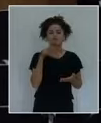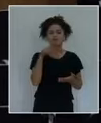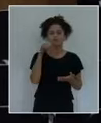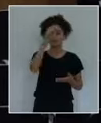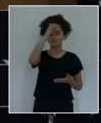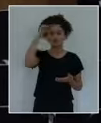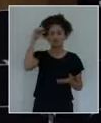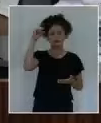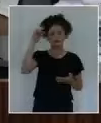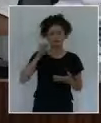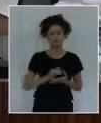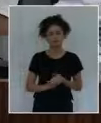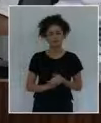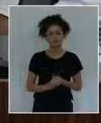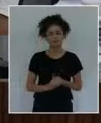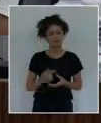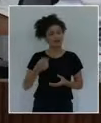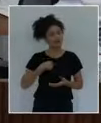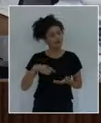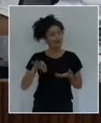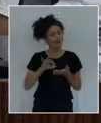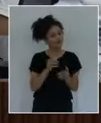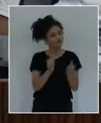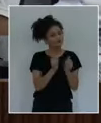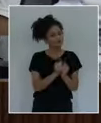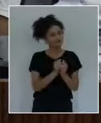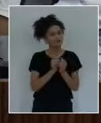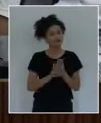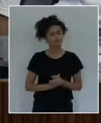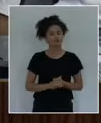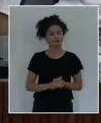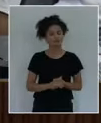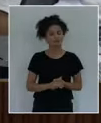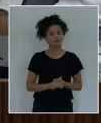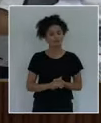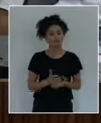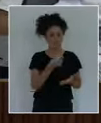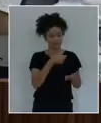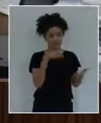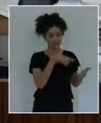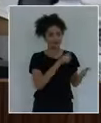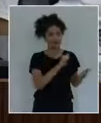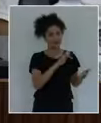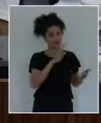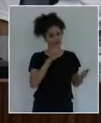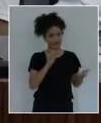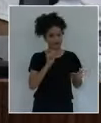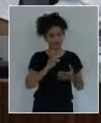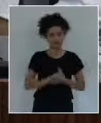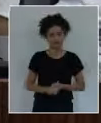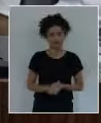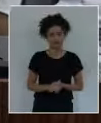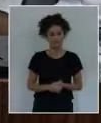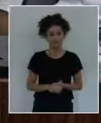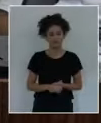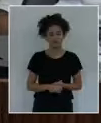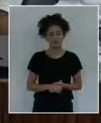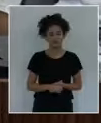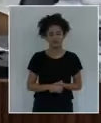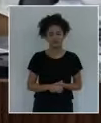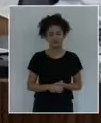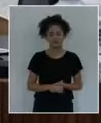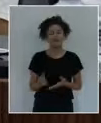Zé Osório, eu assino juntamente com ele a pedido dele. E isso não constou na indicação. E